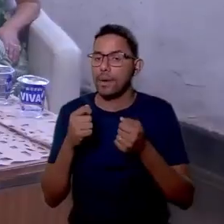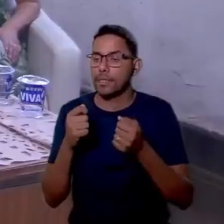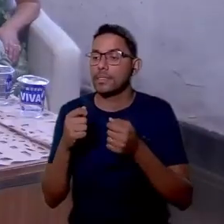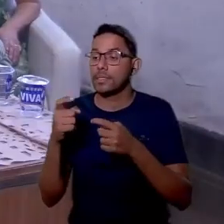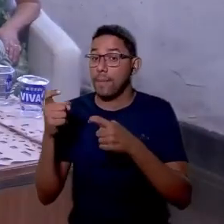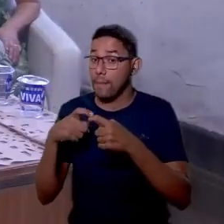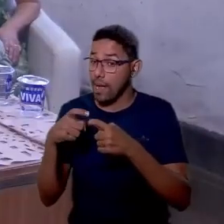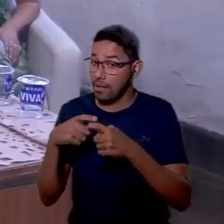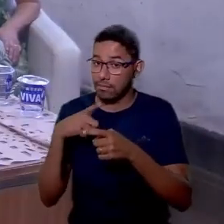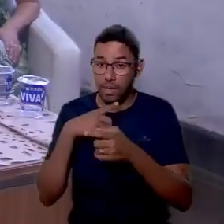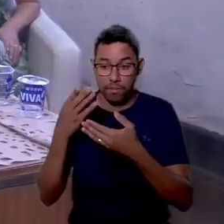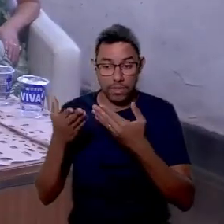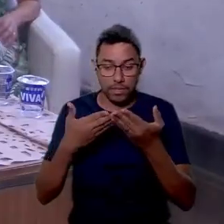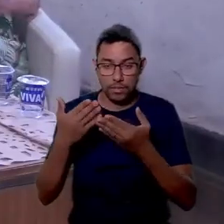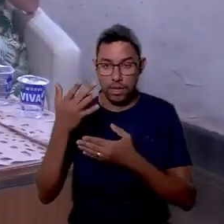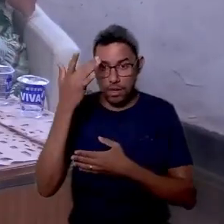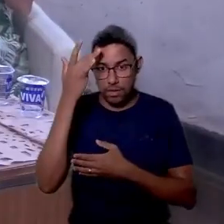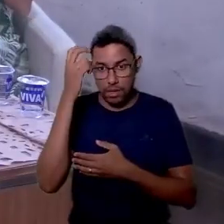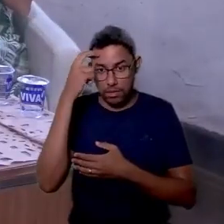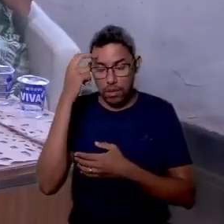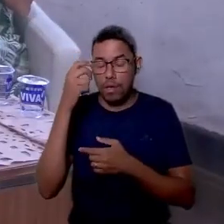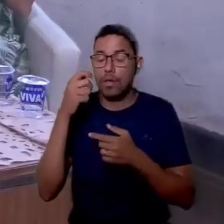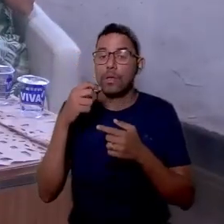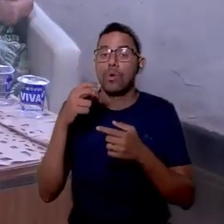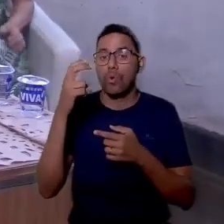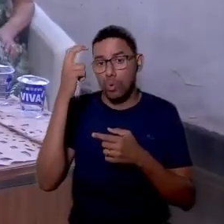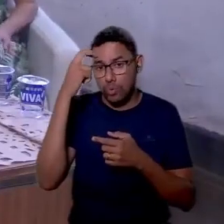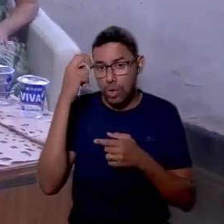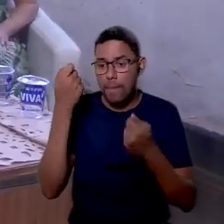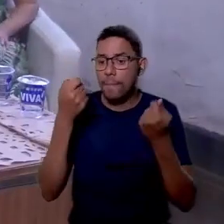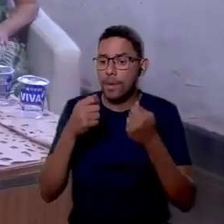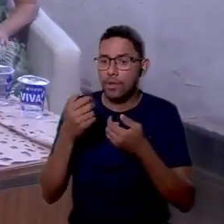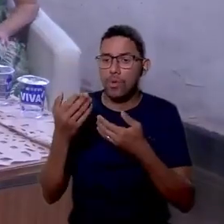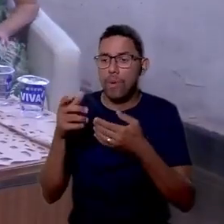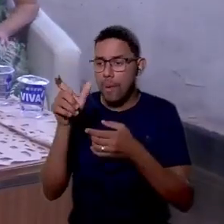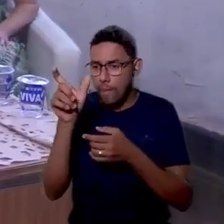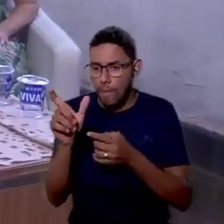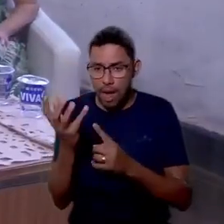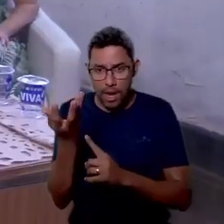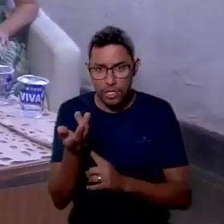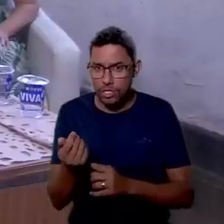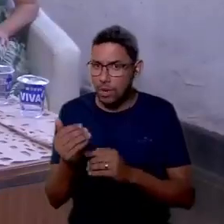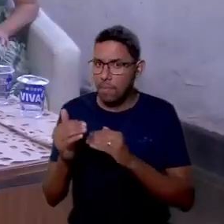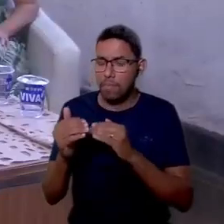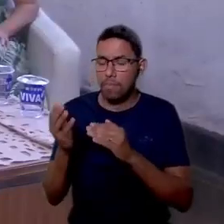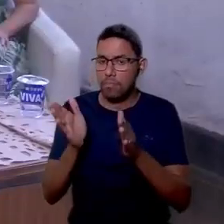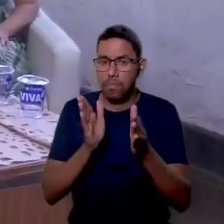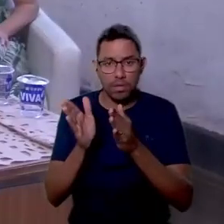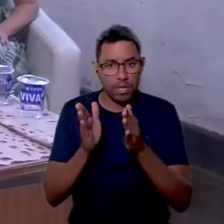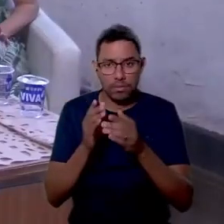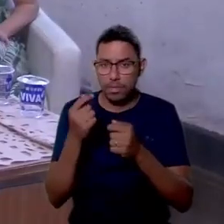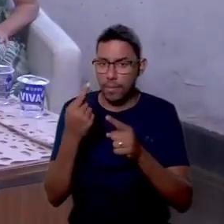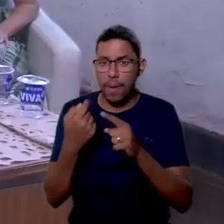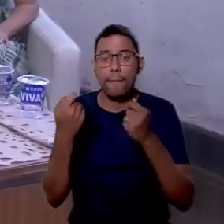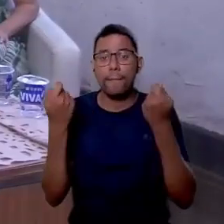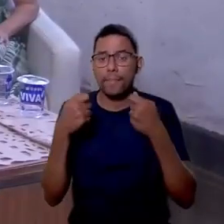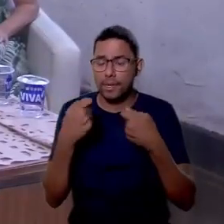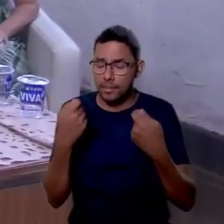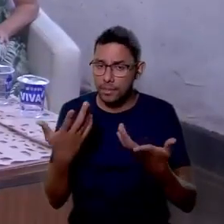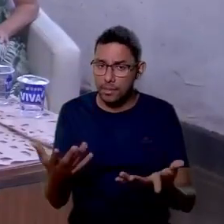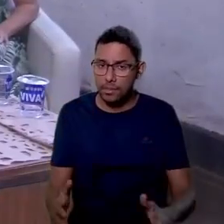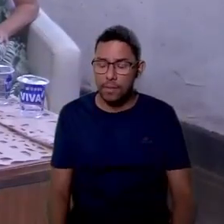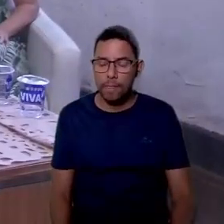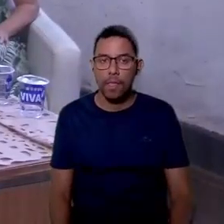a saúde. Para eu ter acesso à cultura, eu preciso ter um produtor cultural produzindo a cultura, um artista produzindo, senão eu não tenho acesso. Então, o